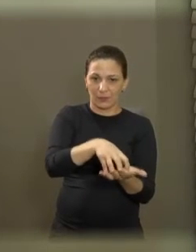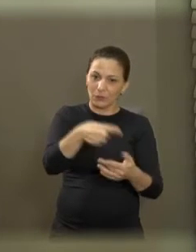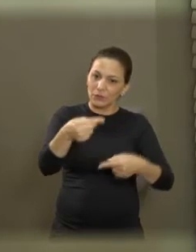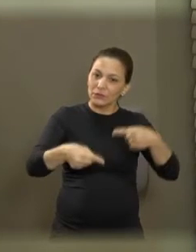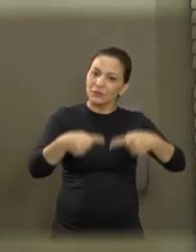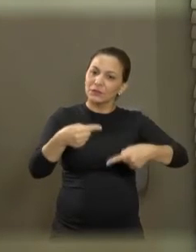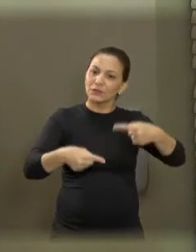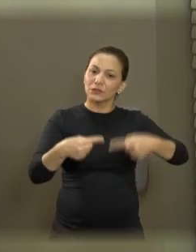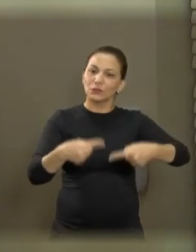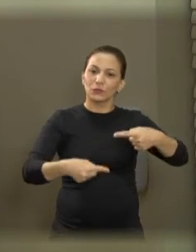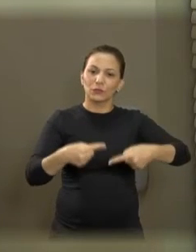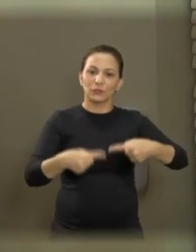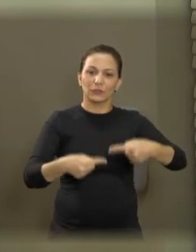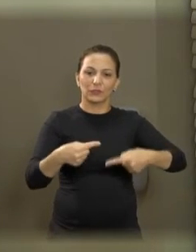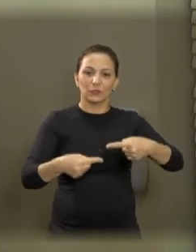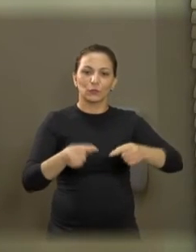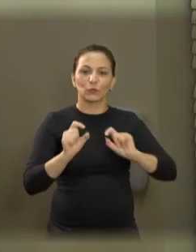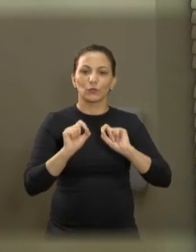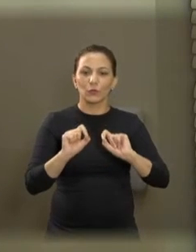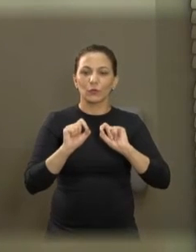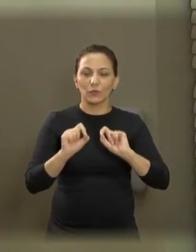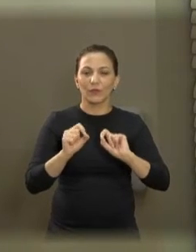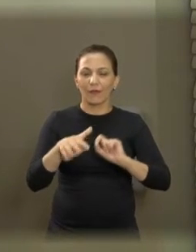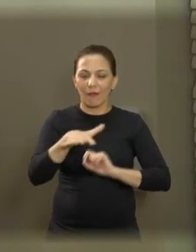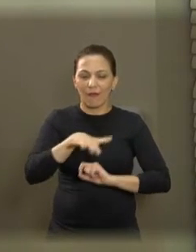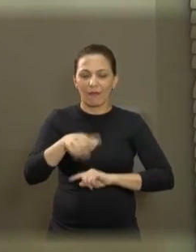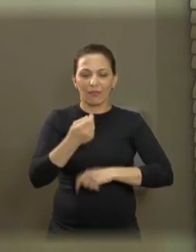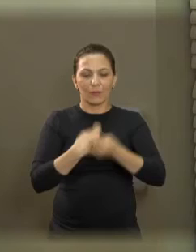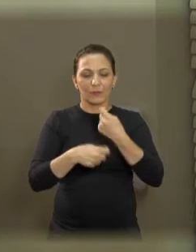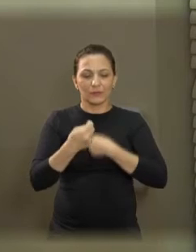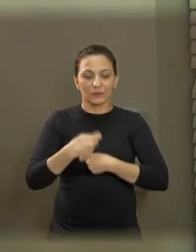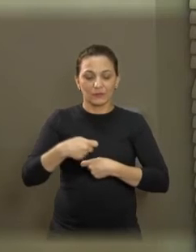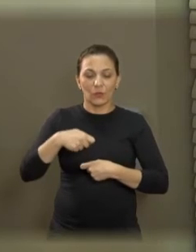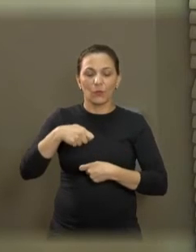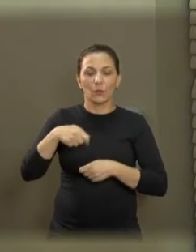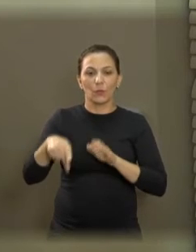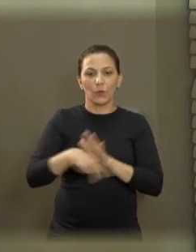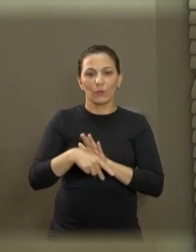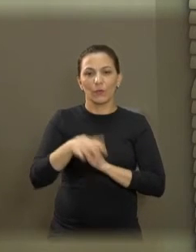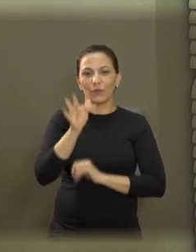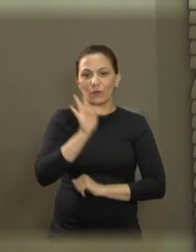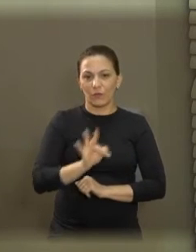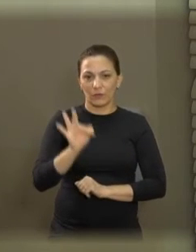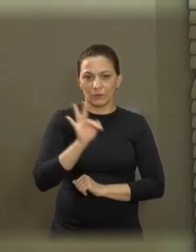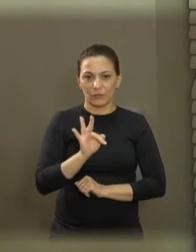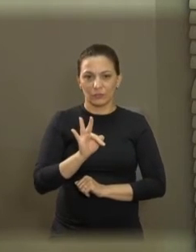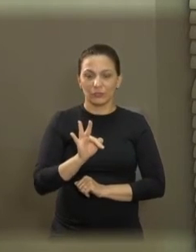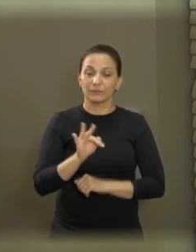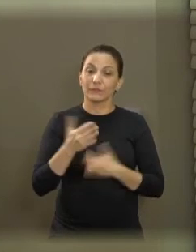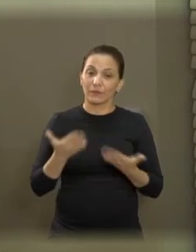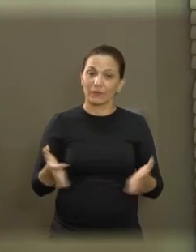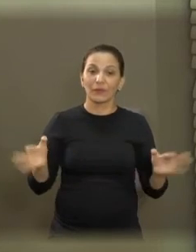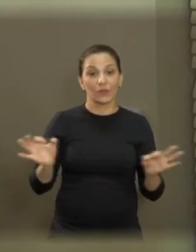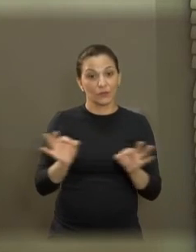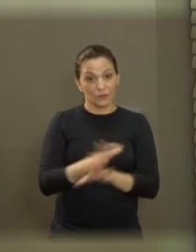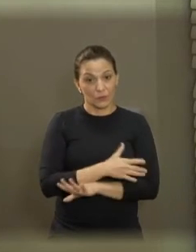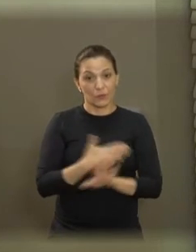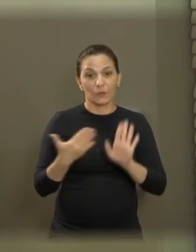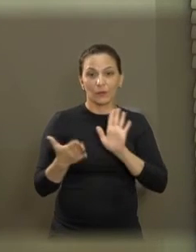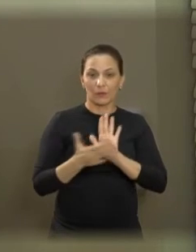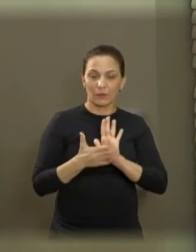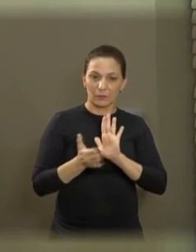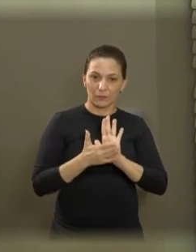discutíamos bastante as questões administrativas da faculdade. Bom, finalmente, gostaria de